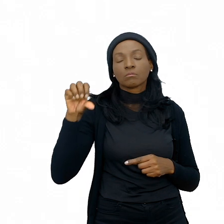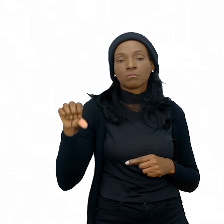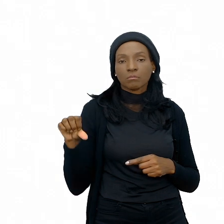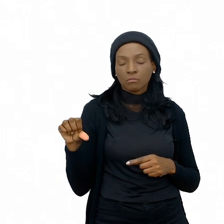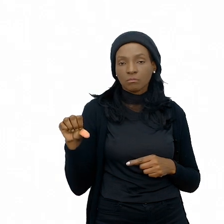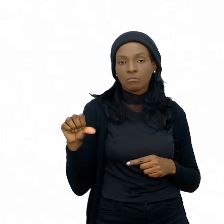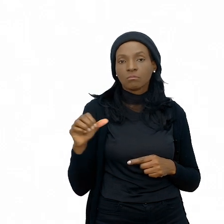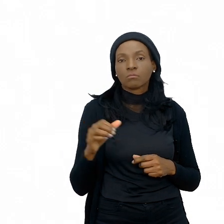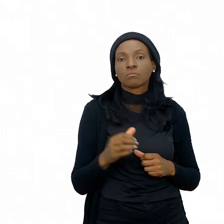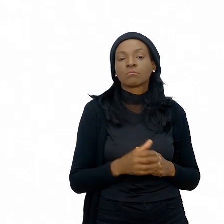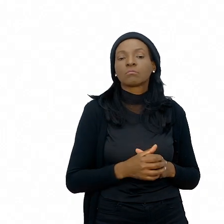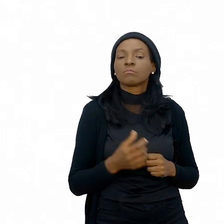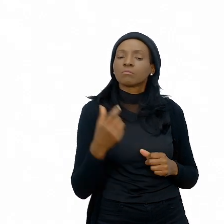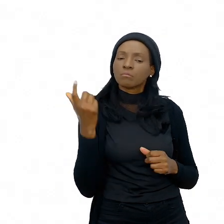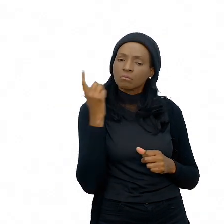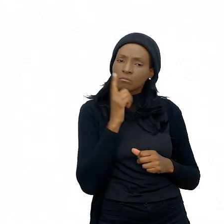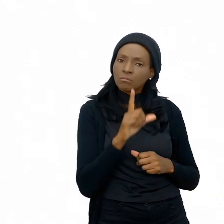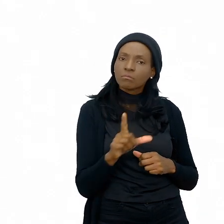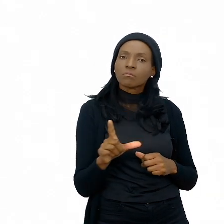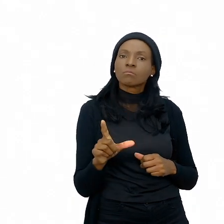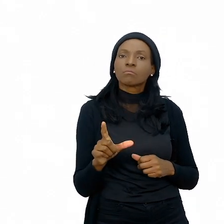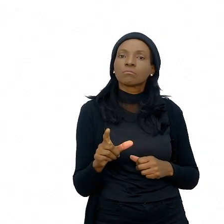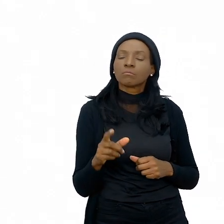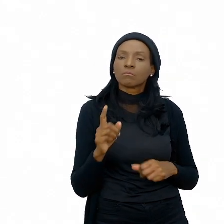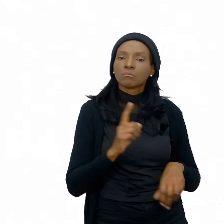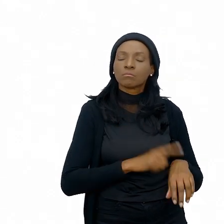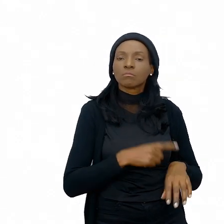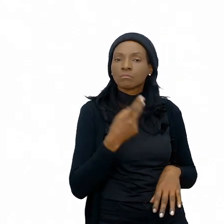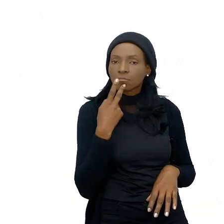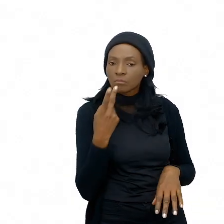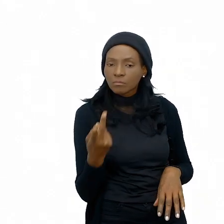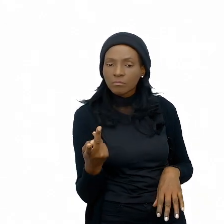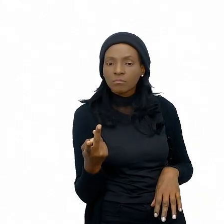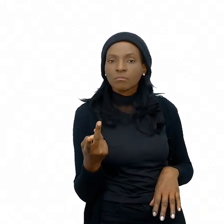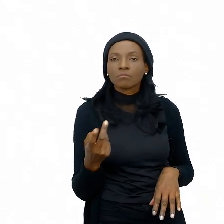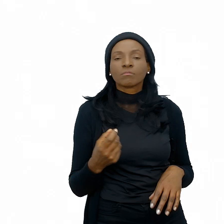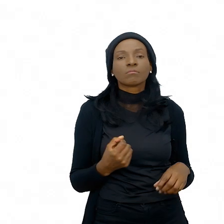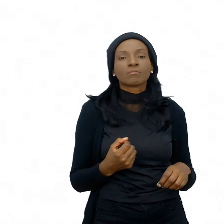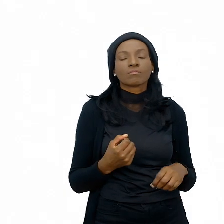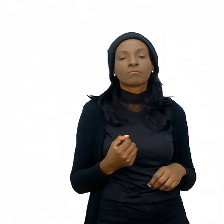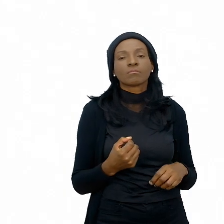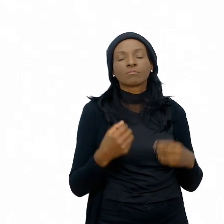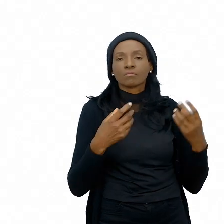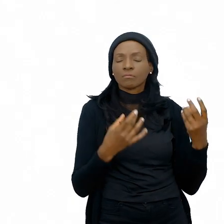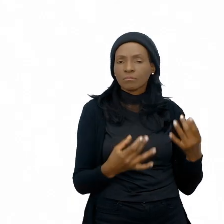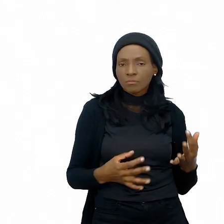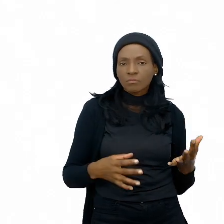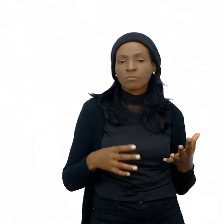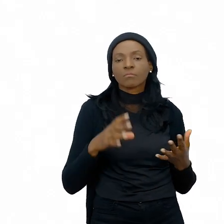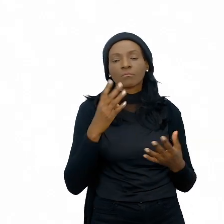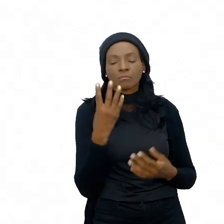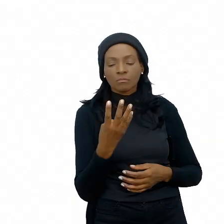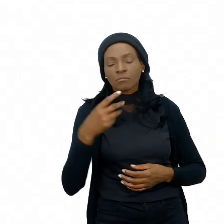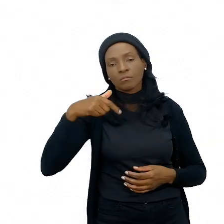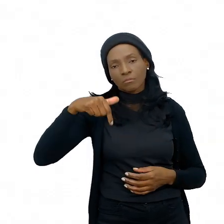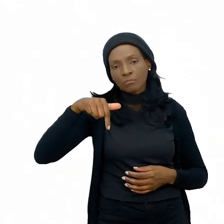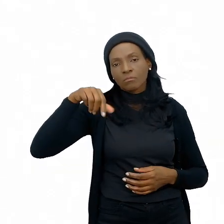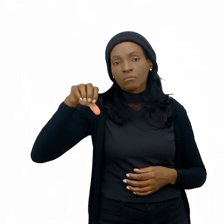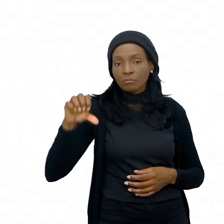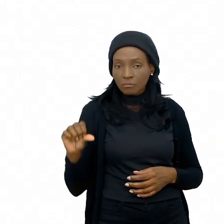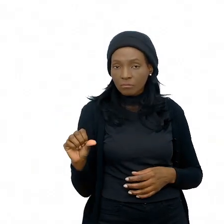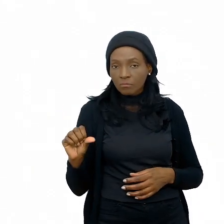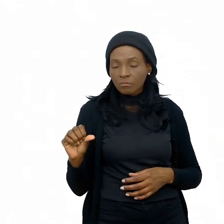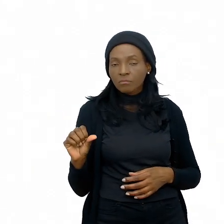479. Eu consigo, na fala, dar o indício 479, mesmo